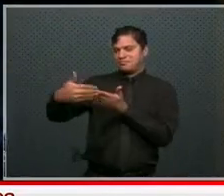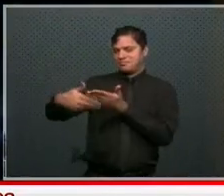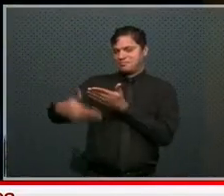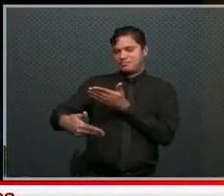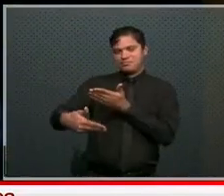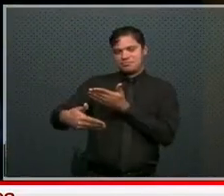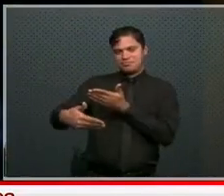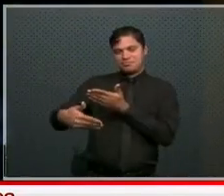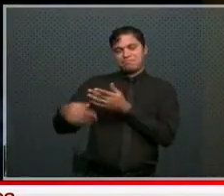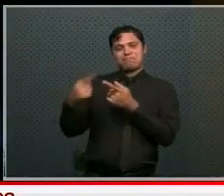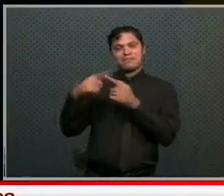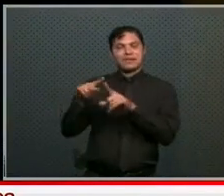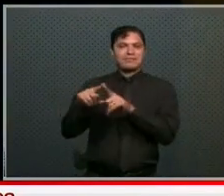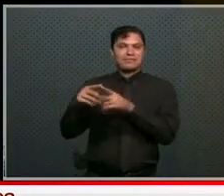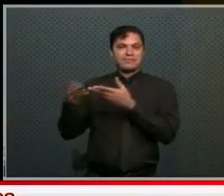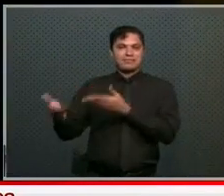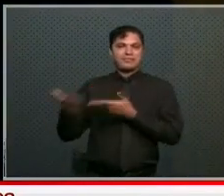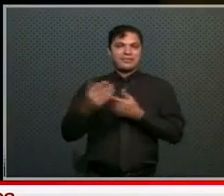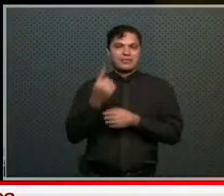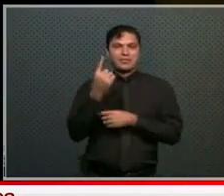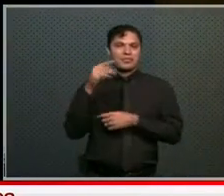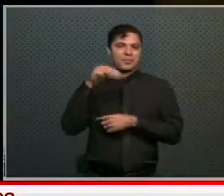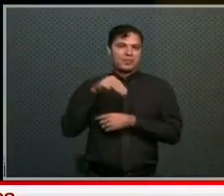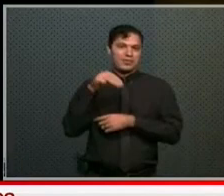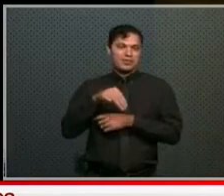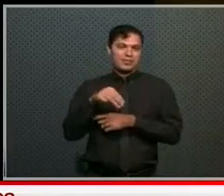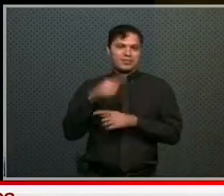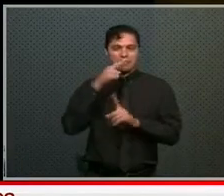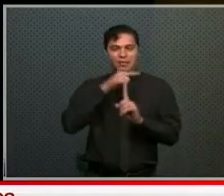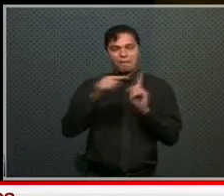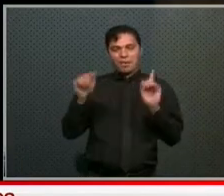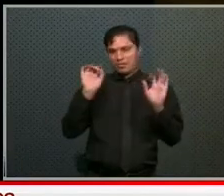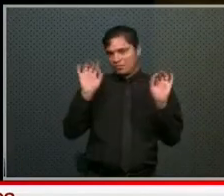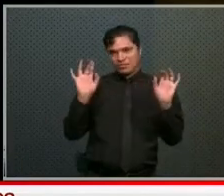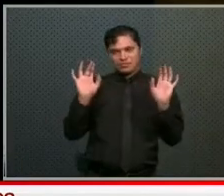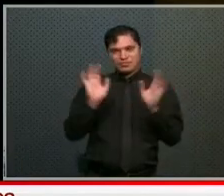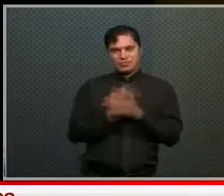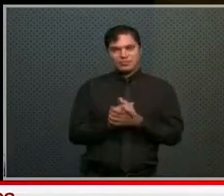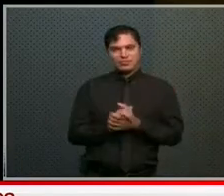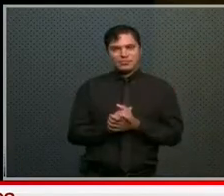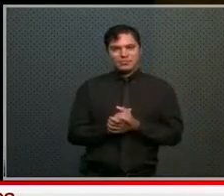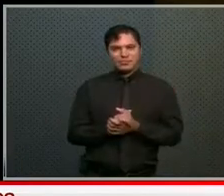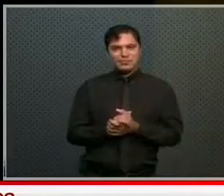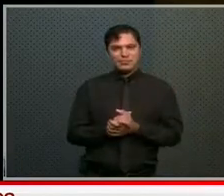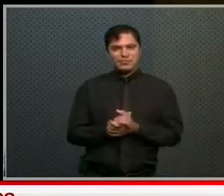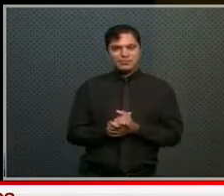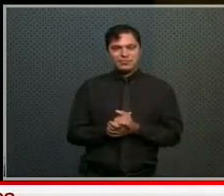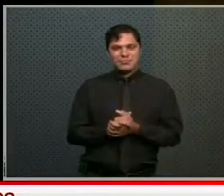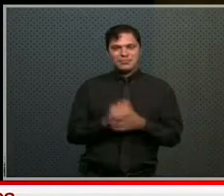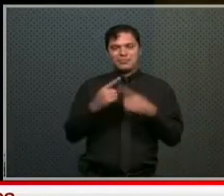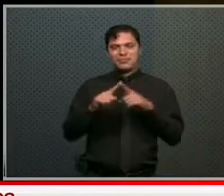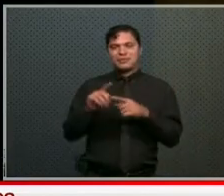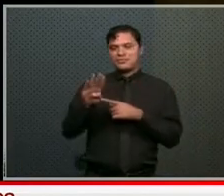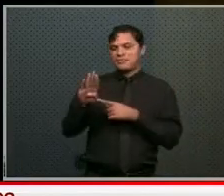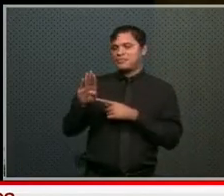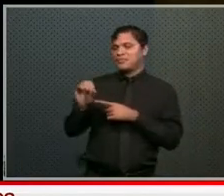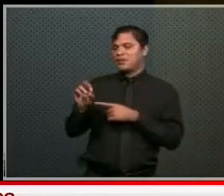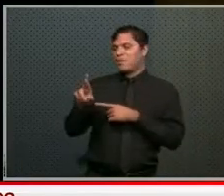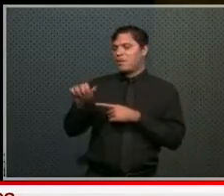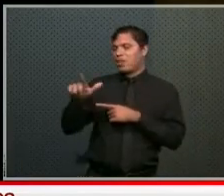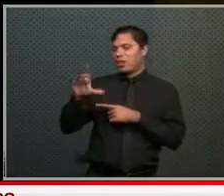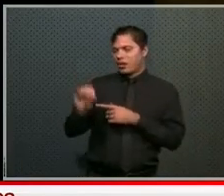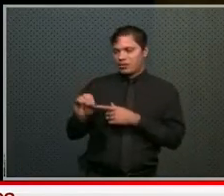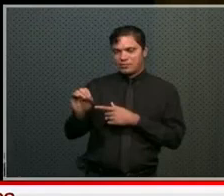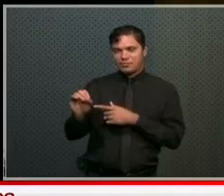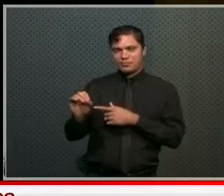mas aí já me deram um minuto eu vou falar só meio minuto mas mandaram eu